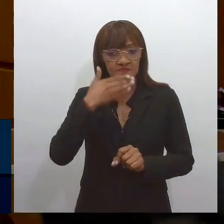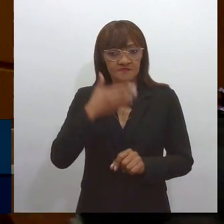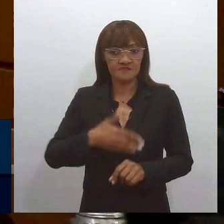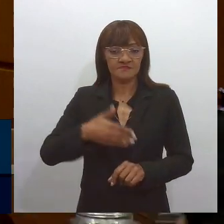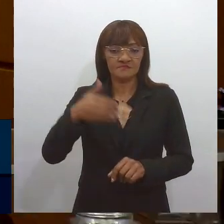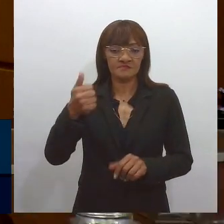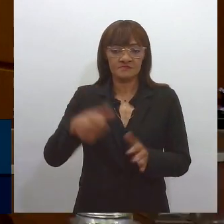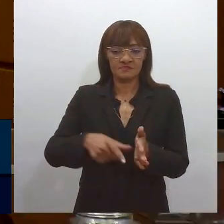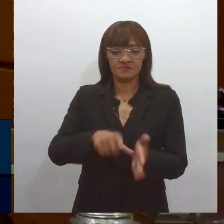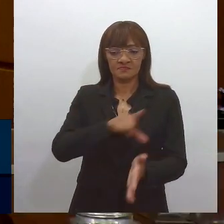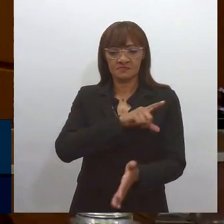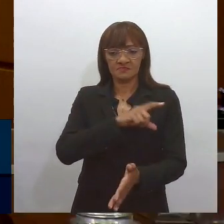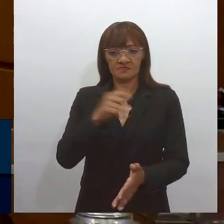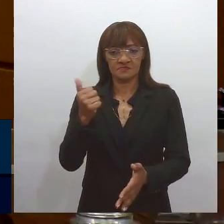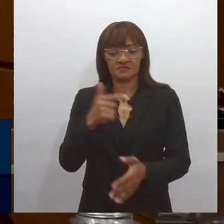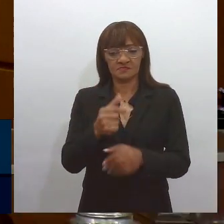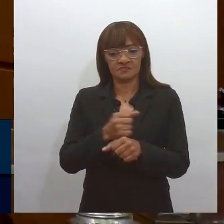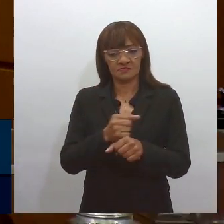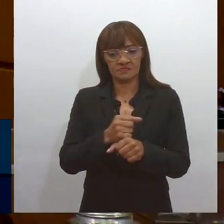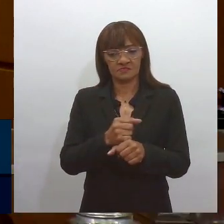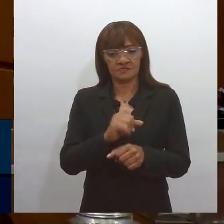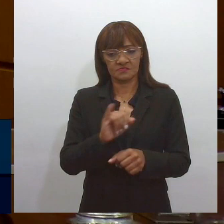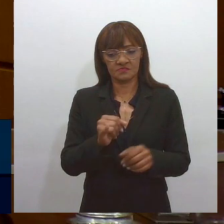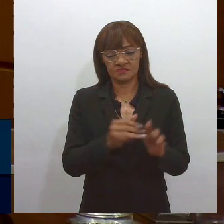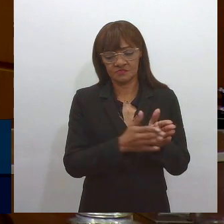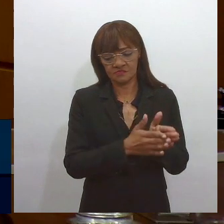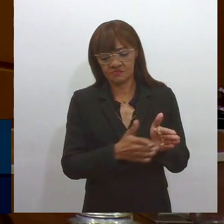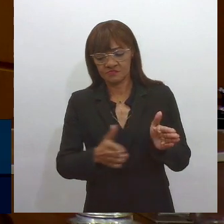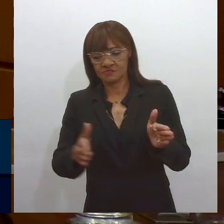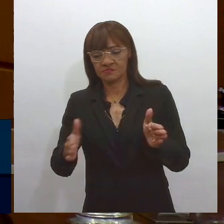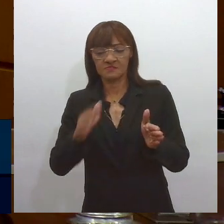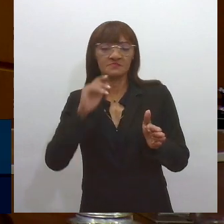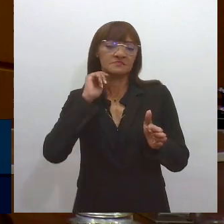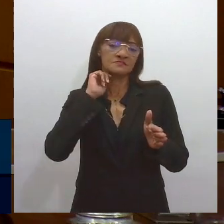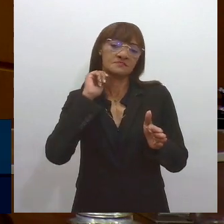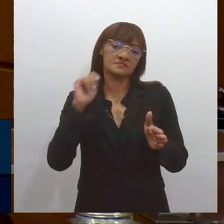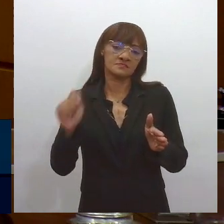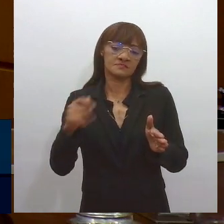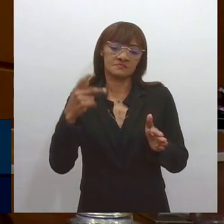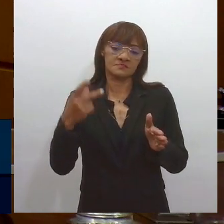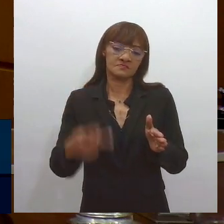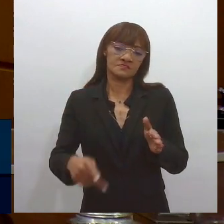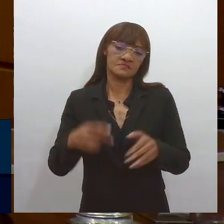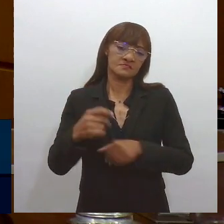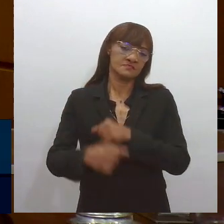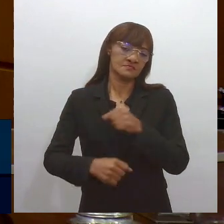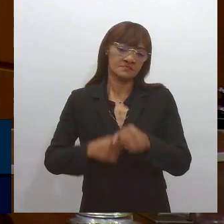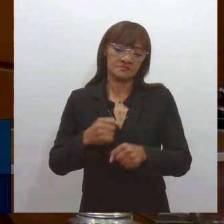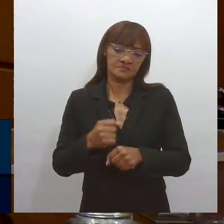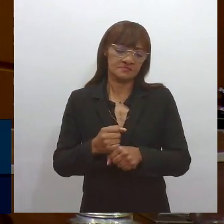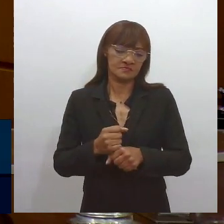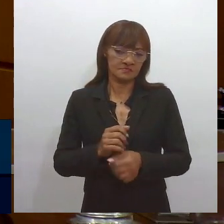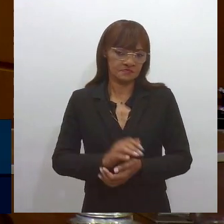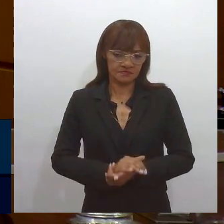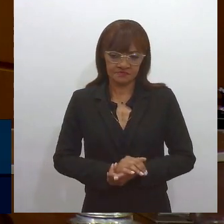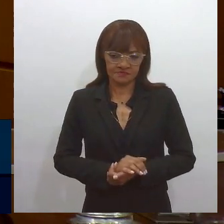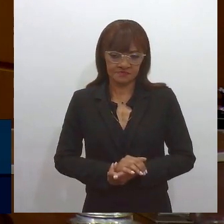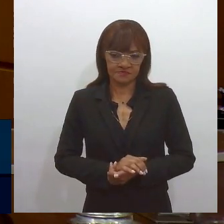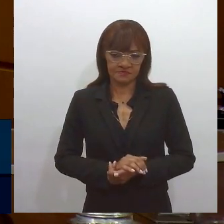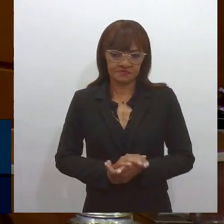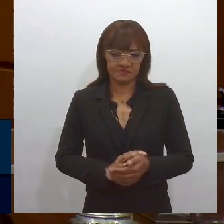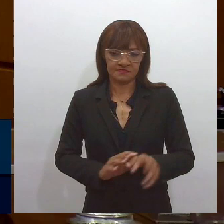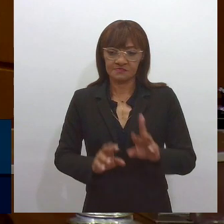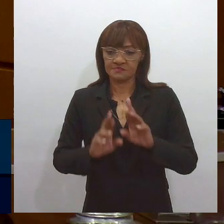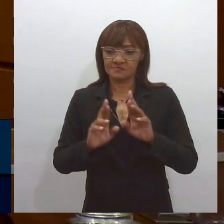de 2024 só não é melhor que Janeiro abril de 2012 quando o